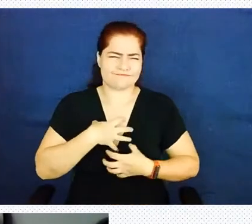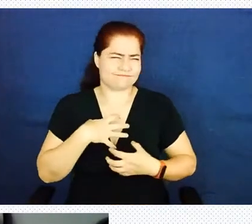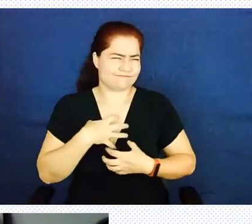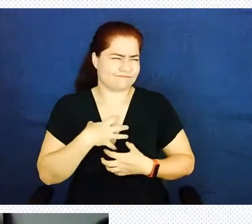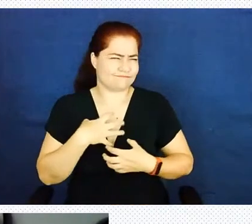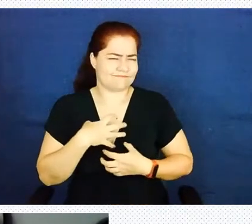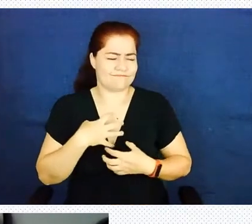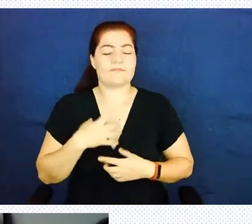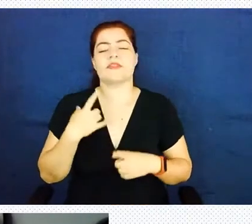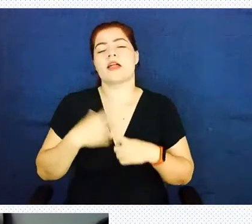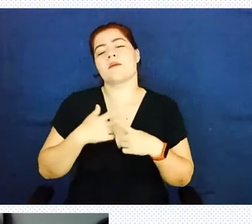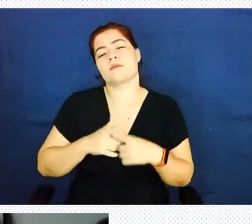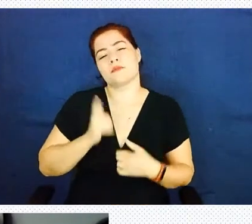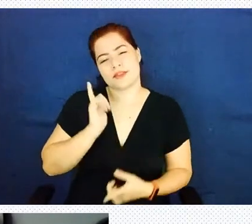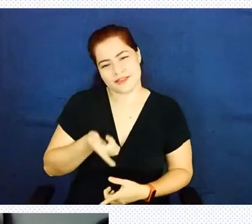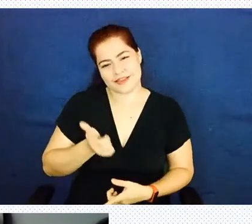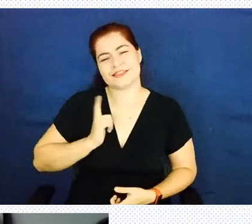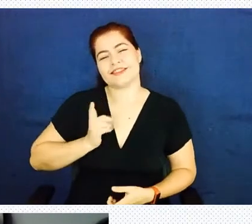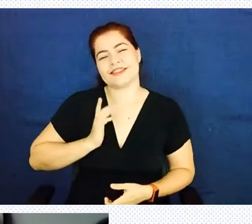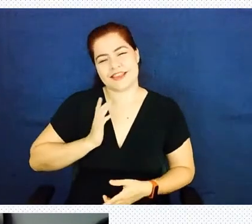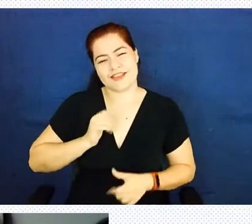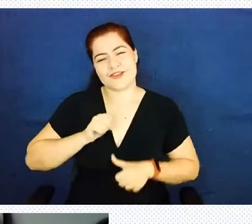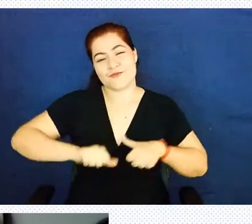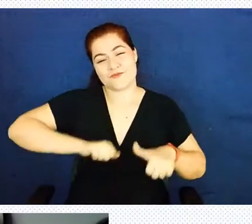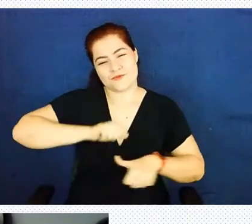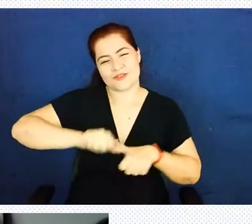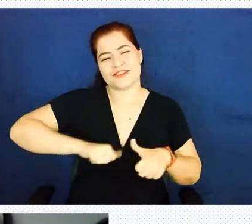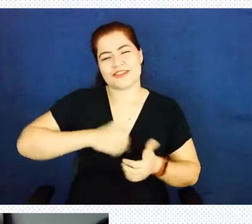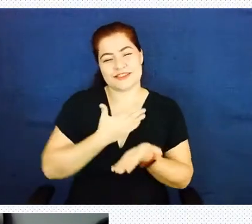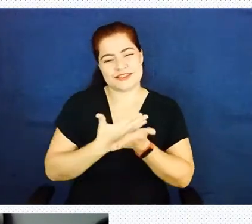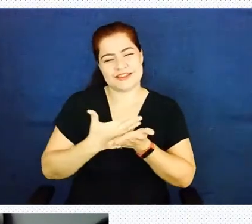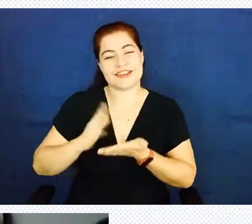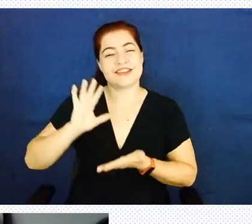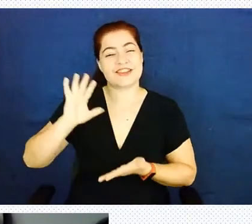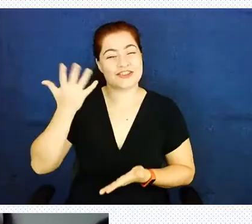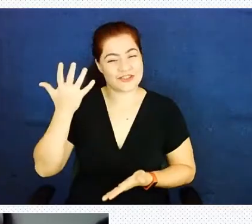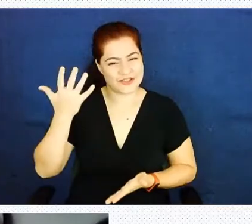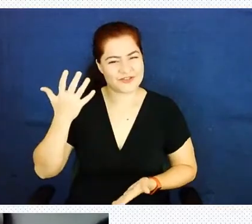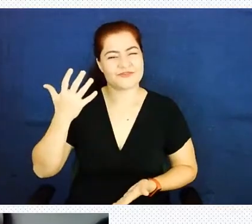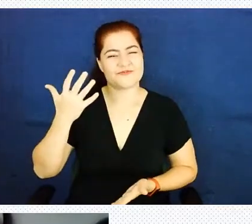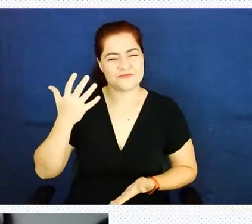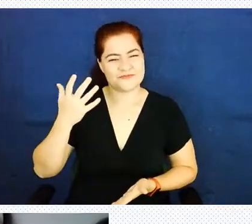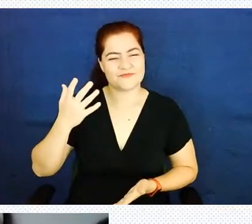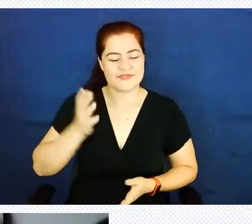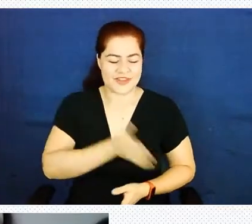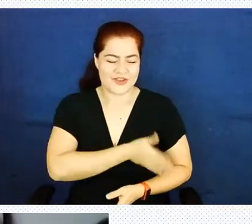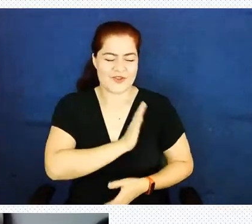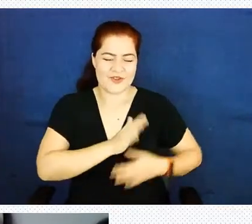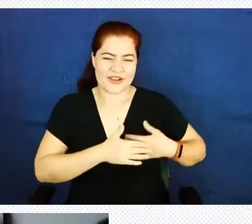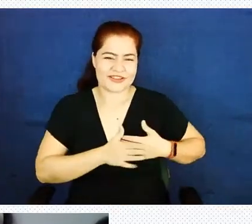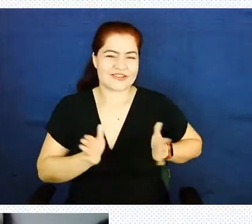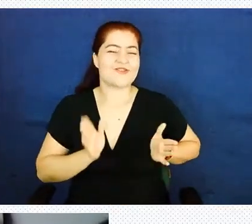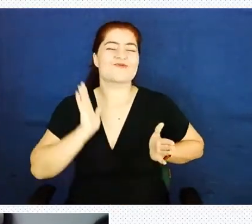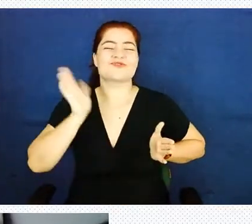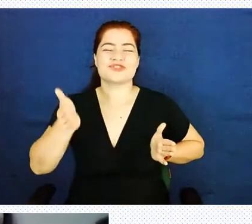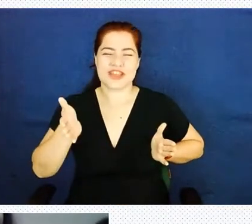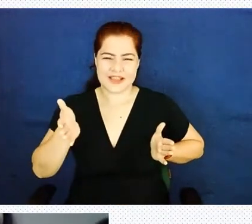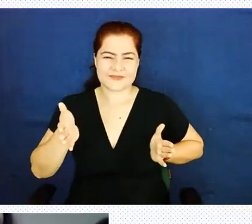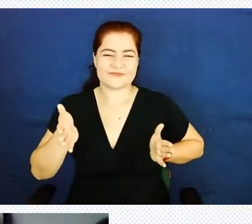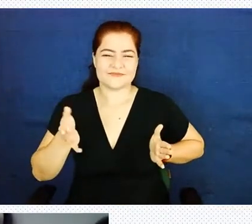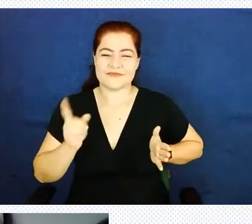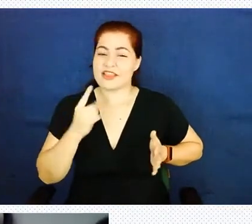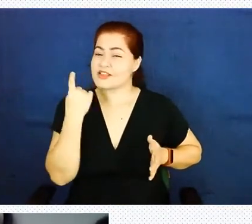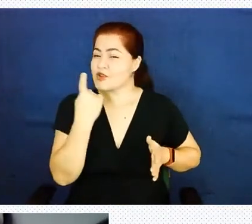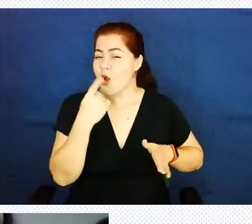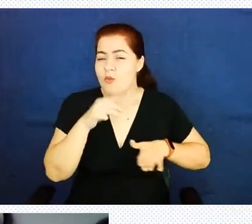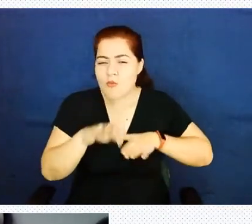é porque tem uma mudança em curso e o coração já está aberto. Então é só um passo